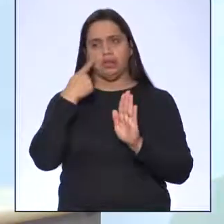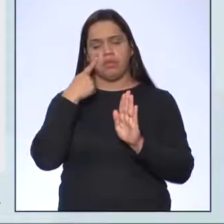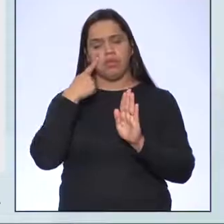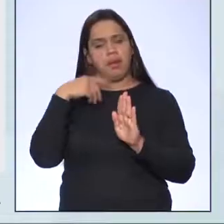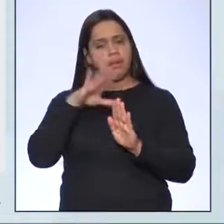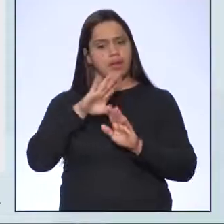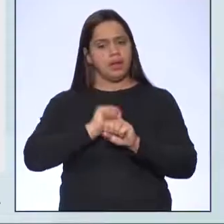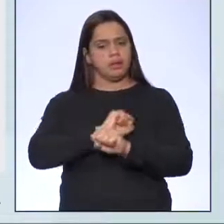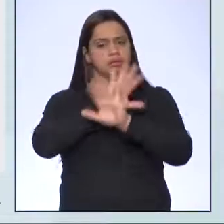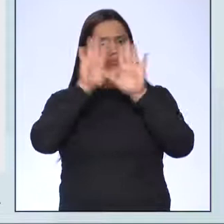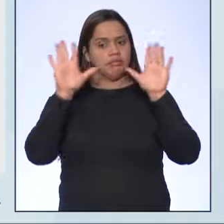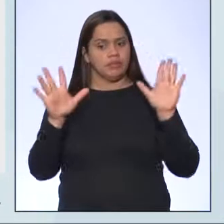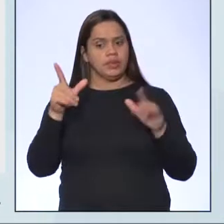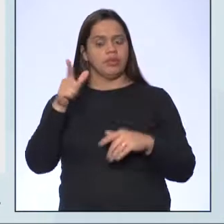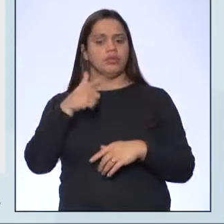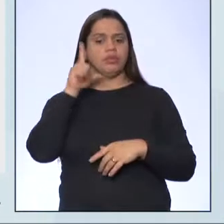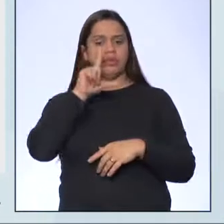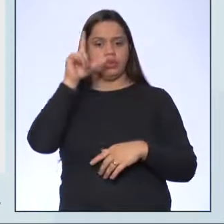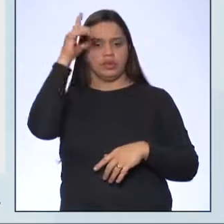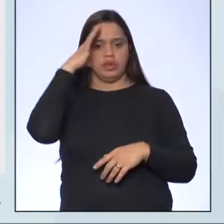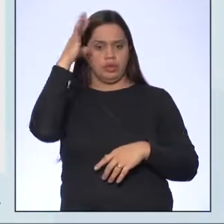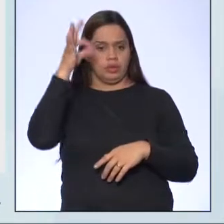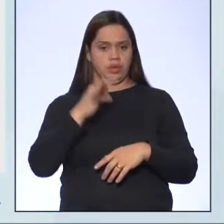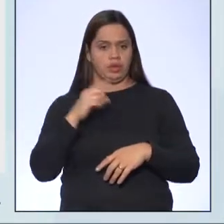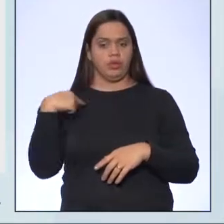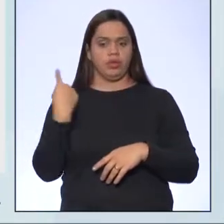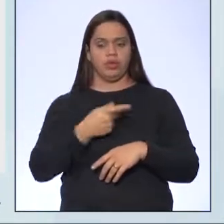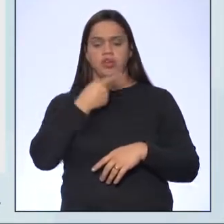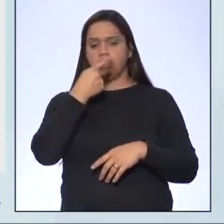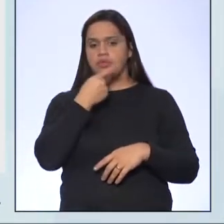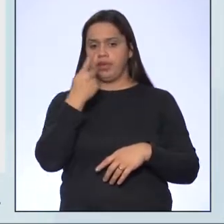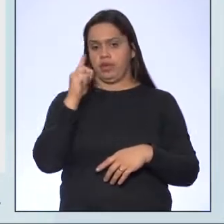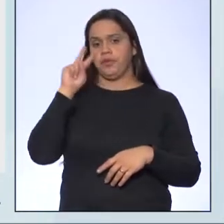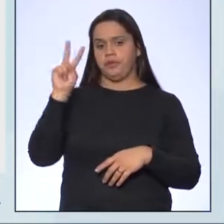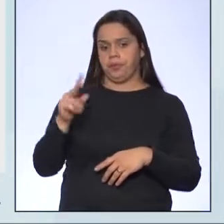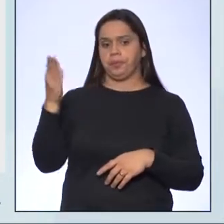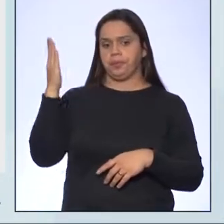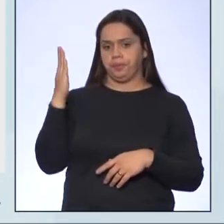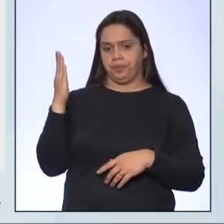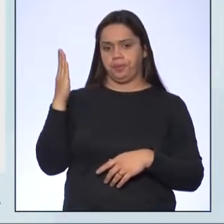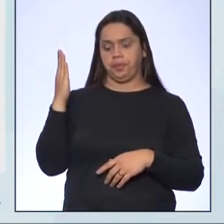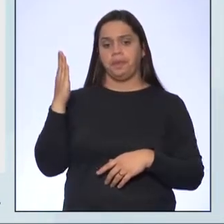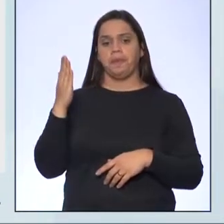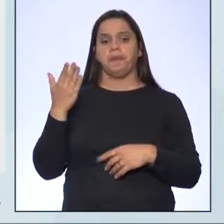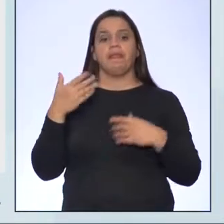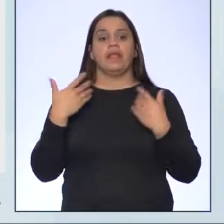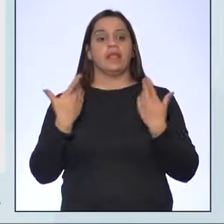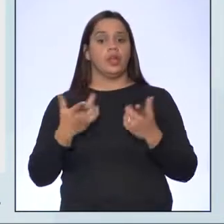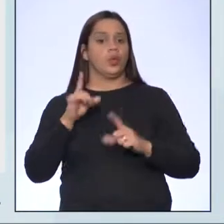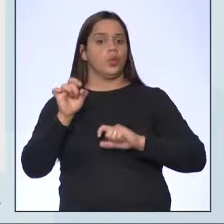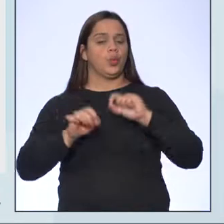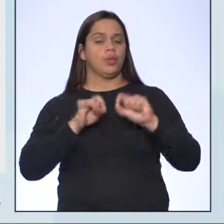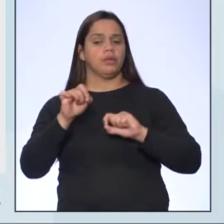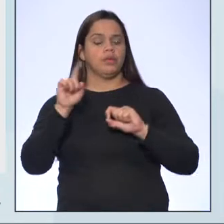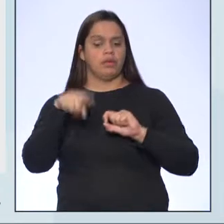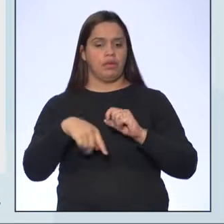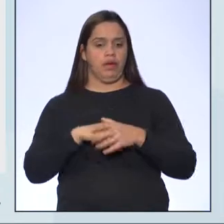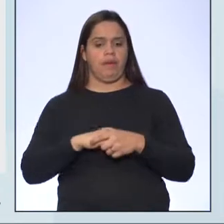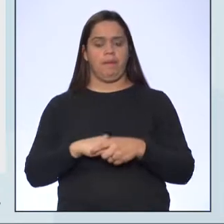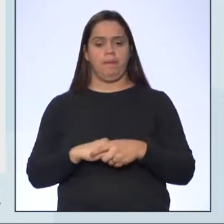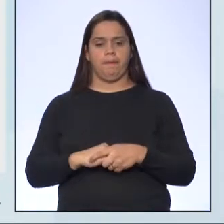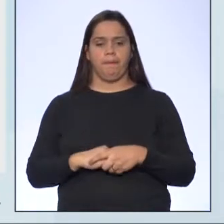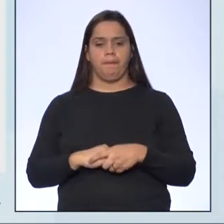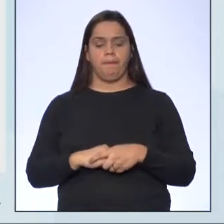um pouquinho mais fácil acompanhar o que a gente está falando. Então, a anamorfose, né,